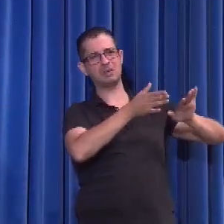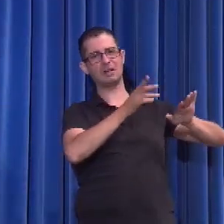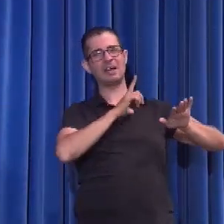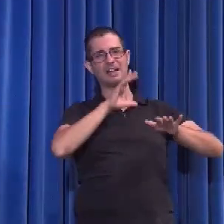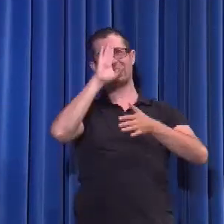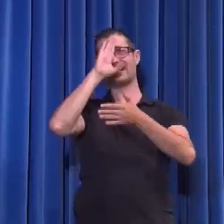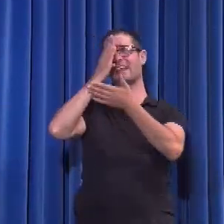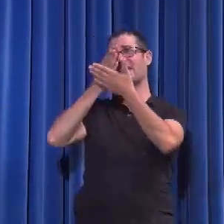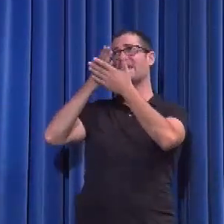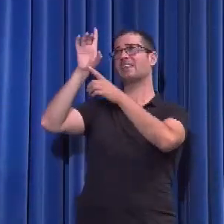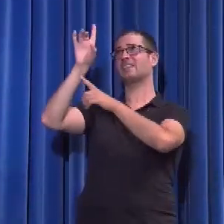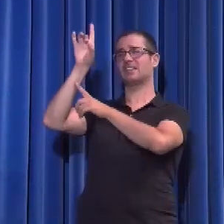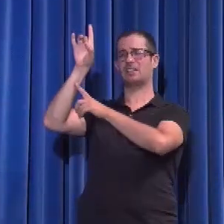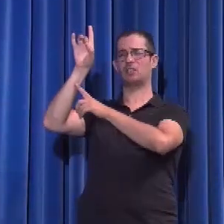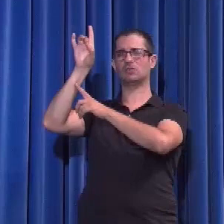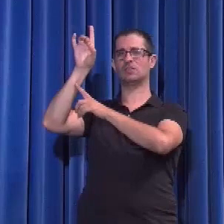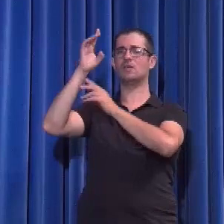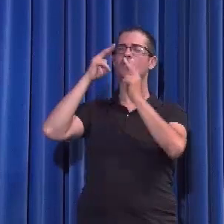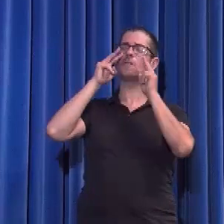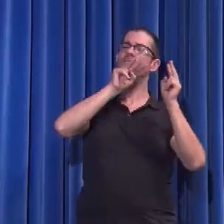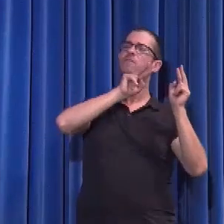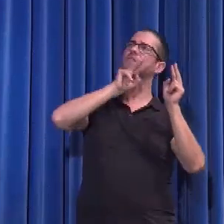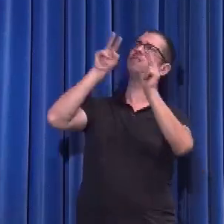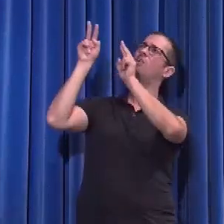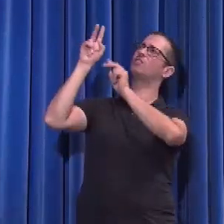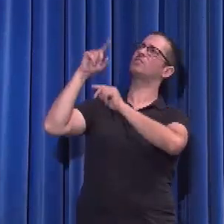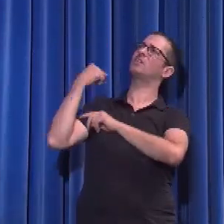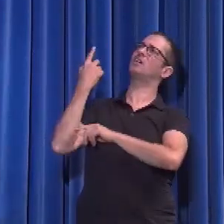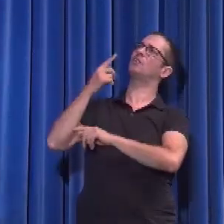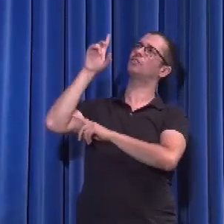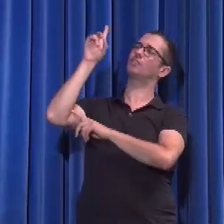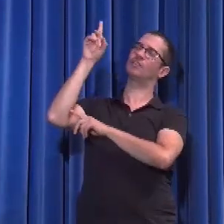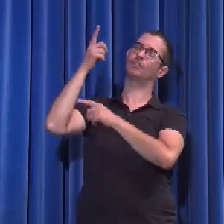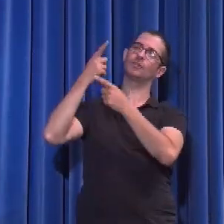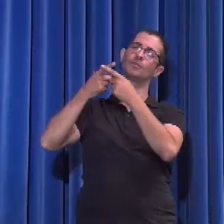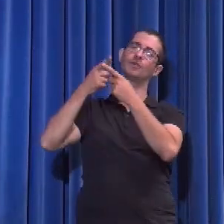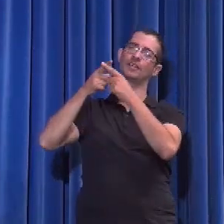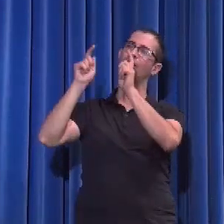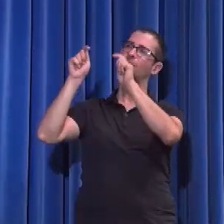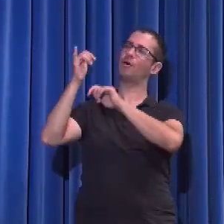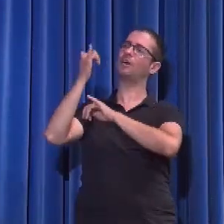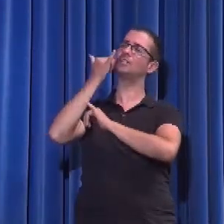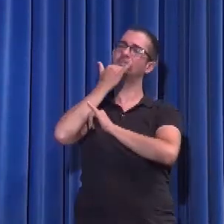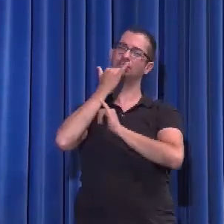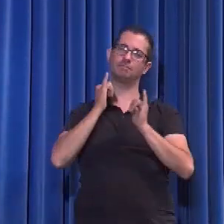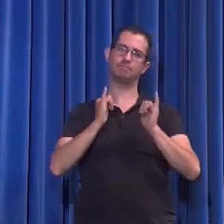compadecerá dele. Volte-se para o nosso Deus, porque Ele é rico em perdoar.